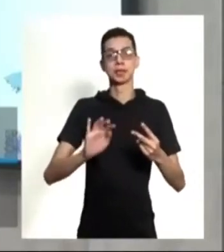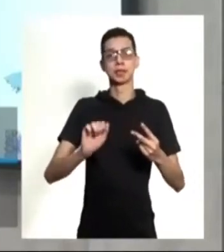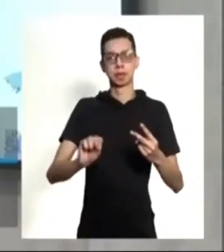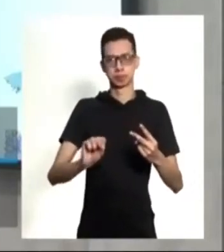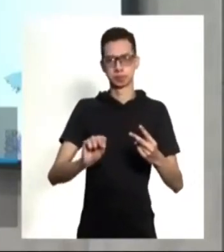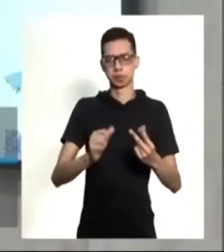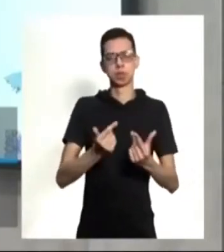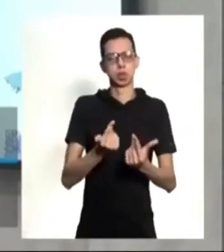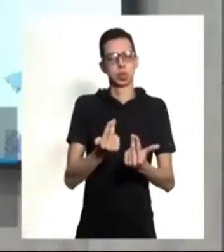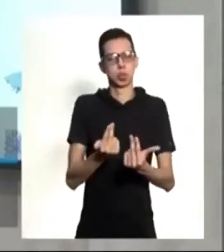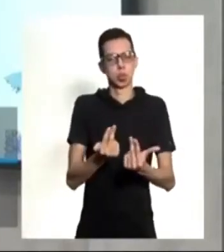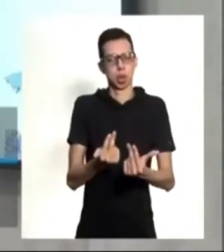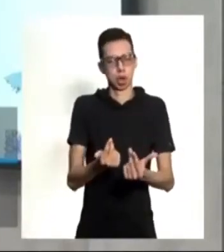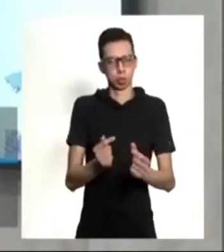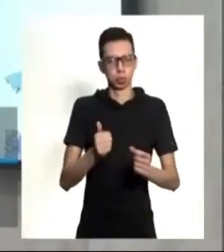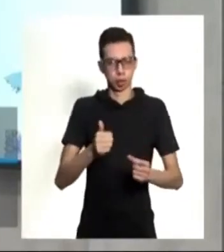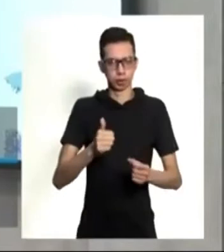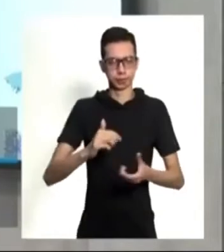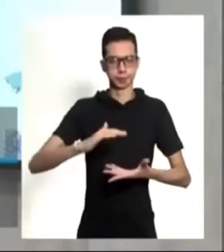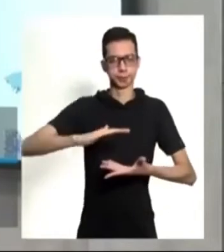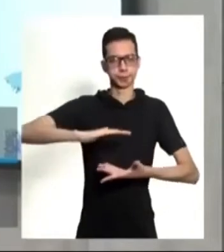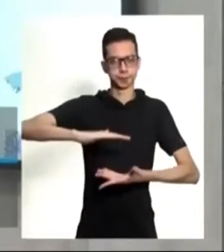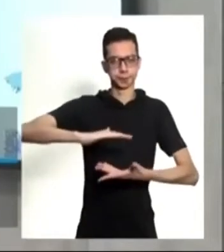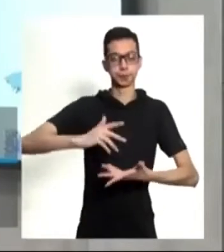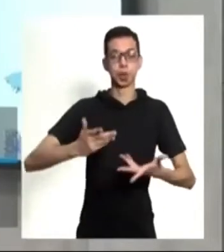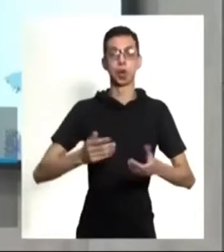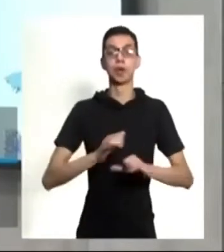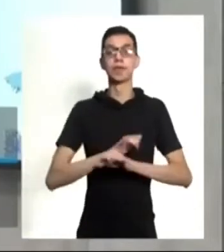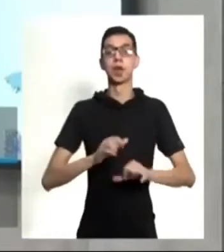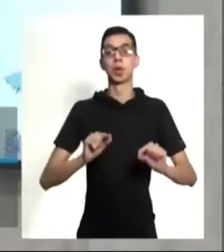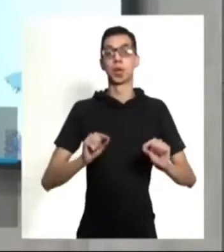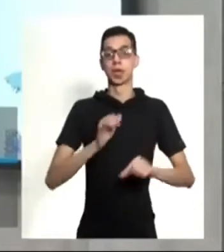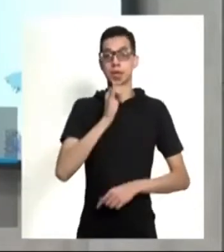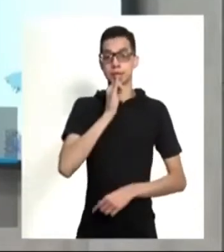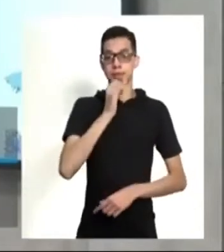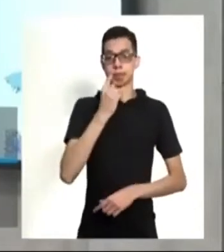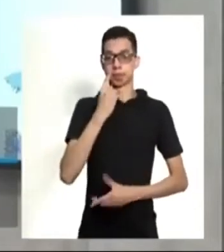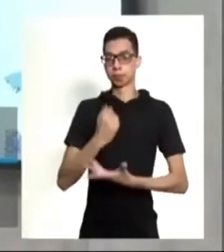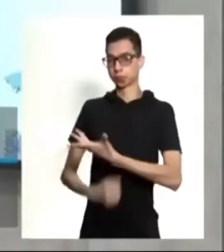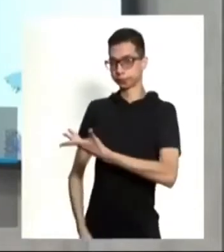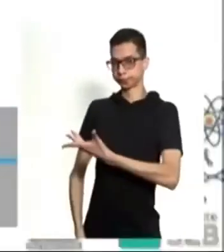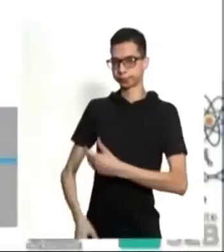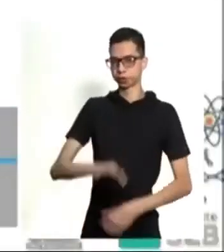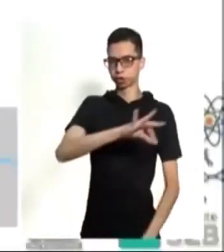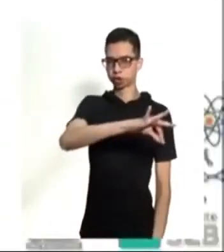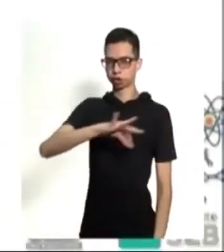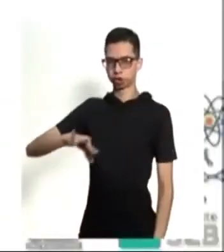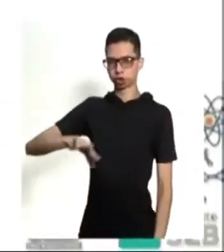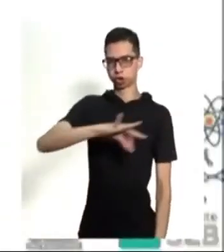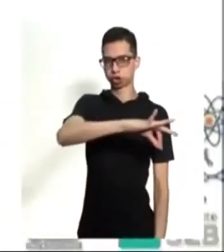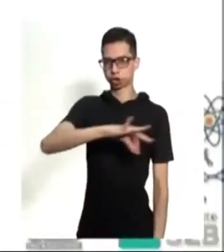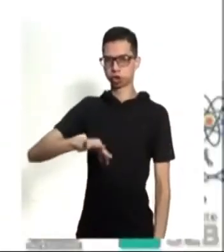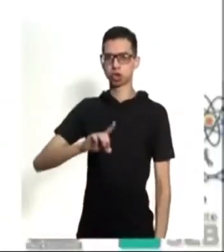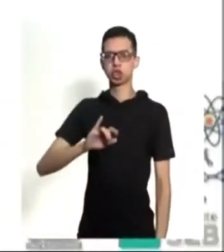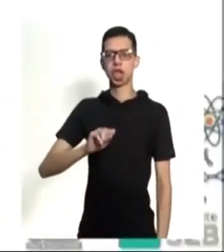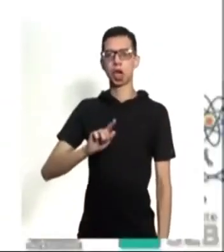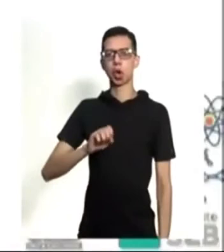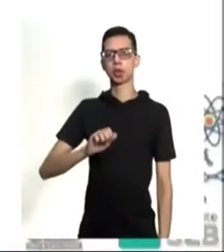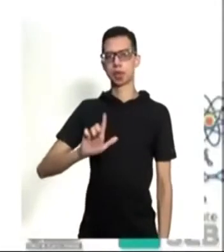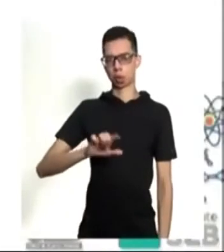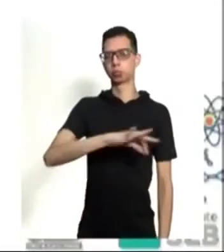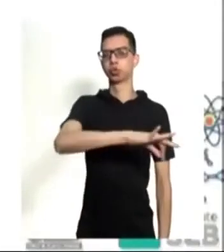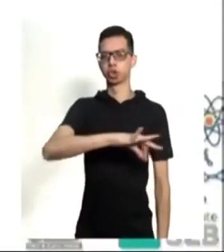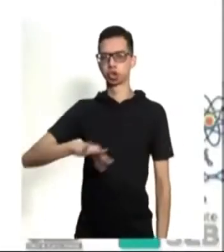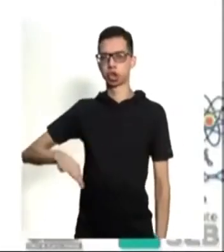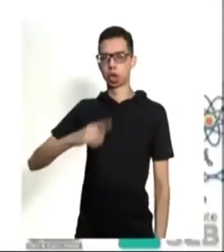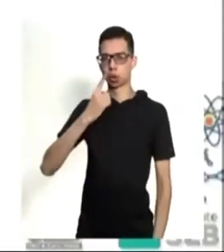Qual a atenção que temos que ter? Vamos falar um pouquinho da diagonal da face. Vamos para a tela comigo. Eu peguei a face representando aí a